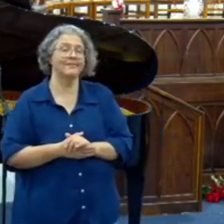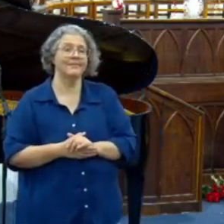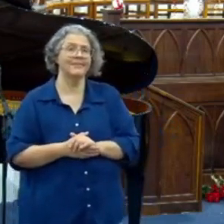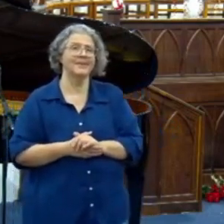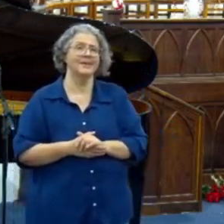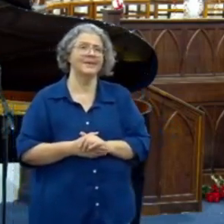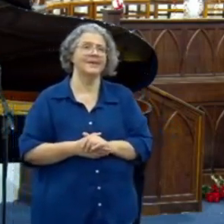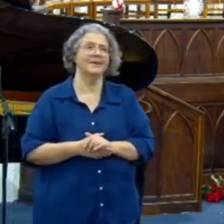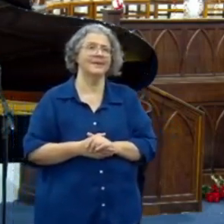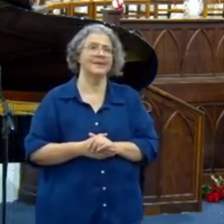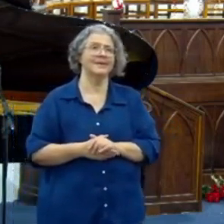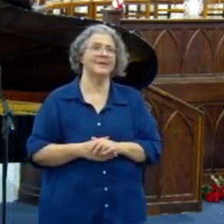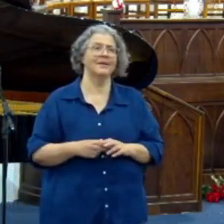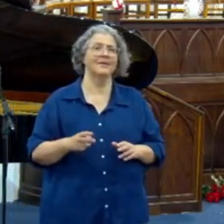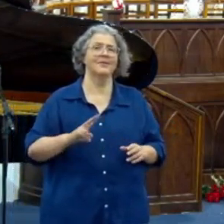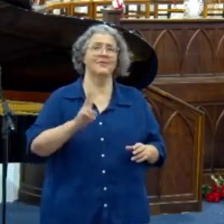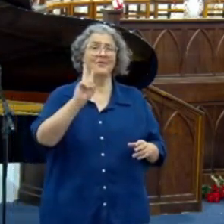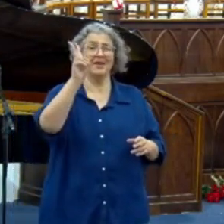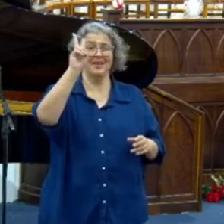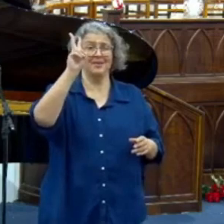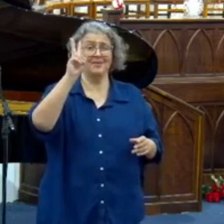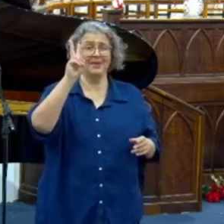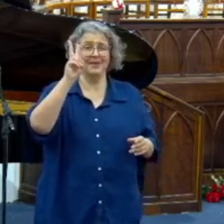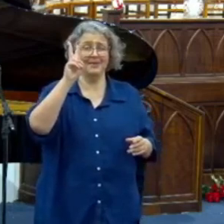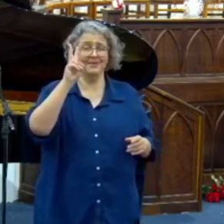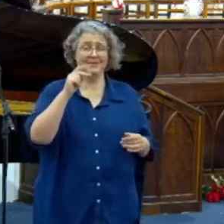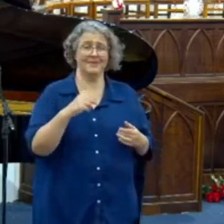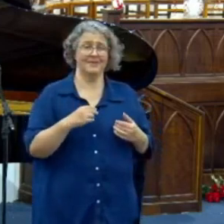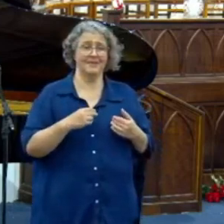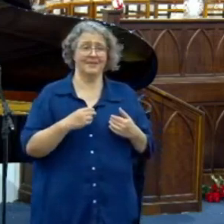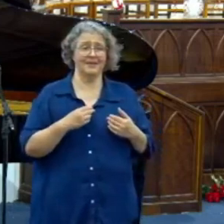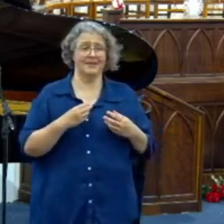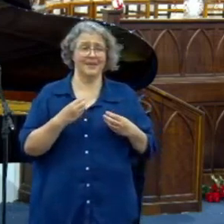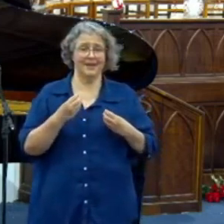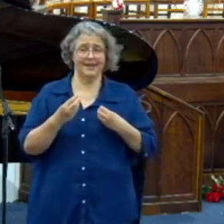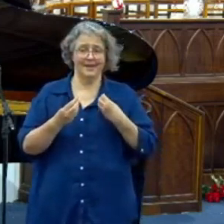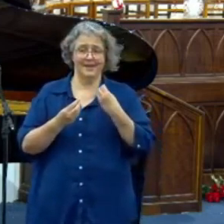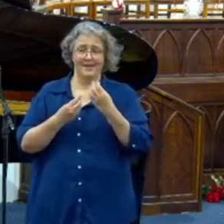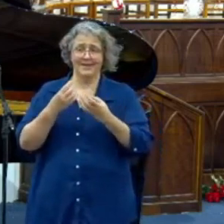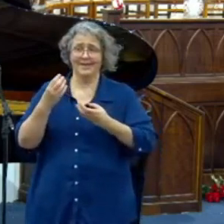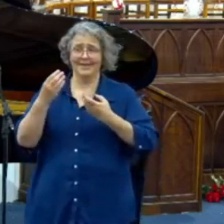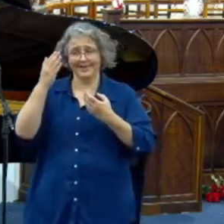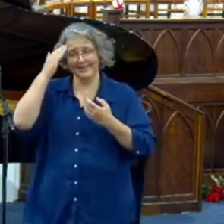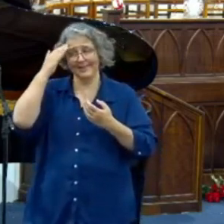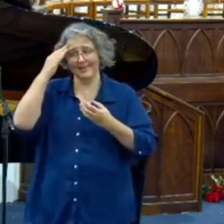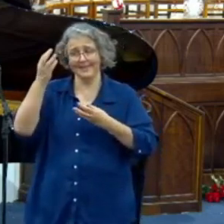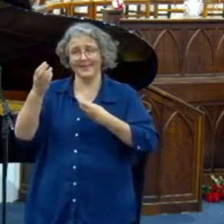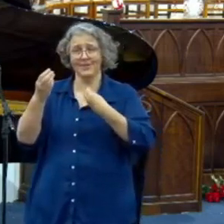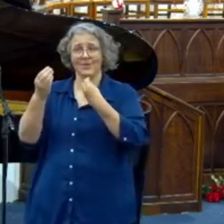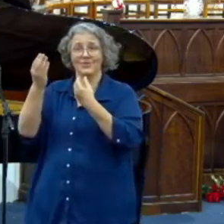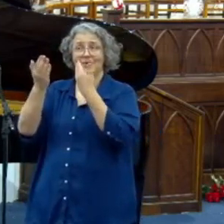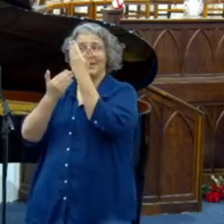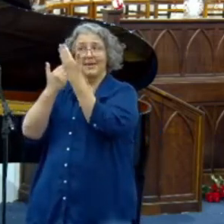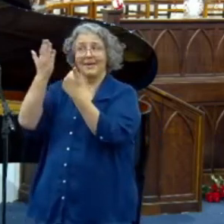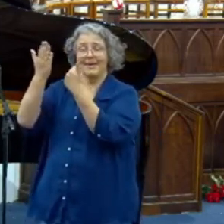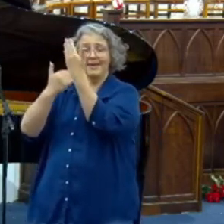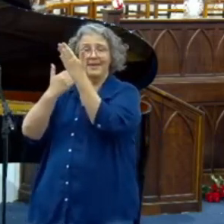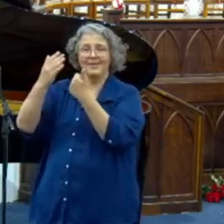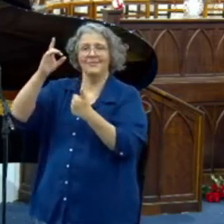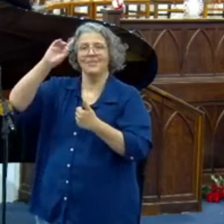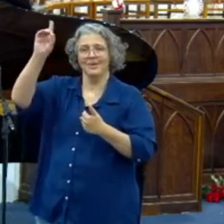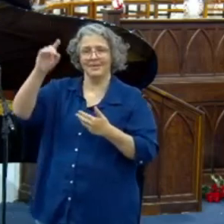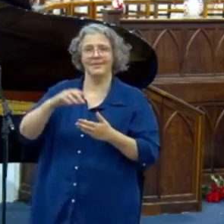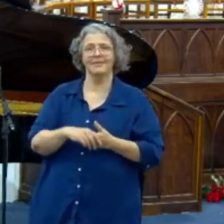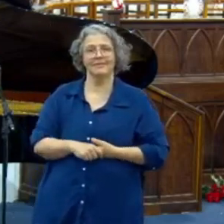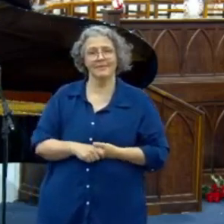a pena um autoexame acerca dos nossos relacionamentos com Deus? Porque é ou não é que este jovem